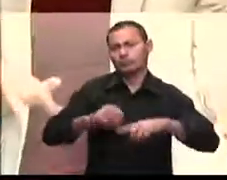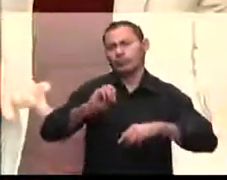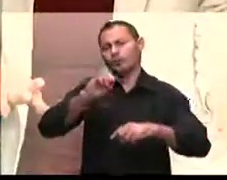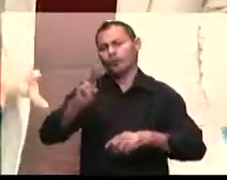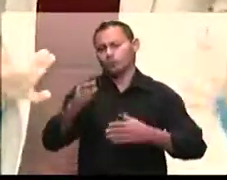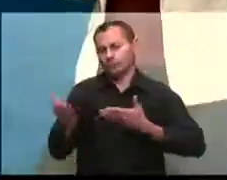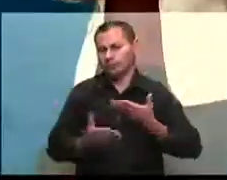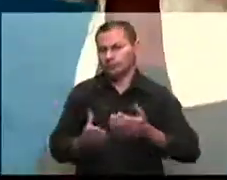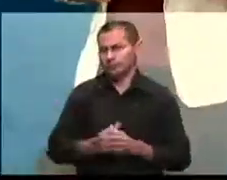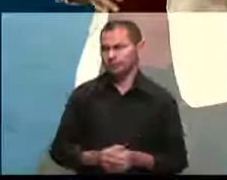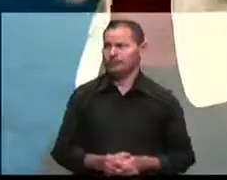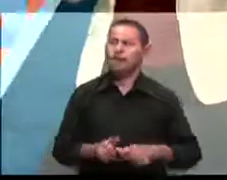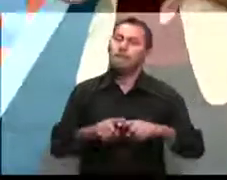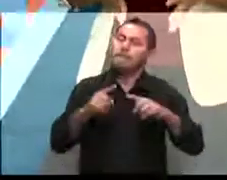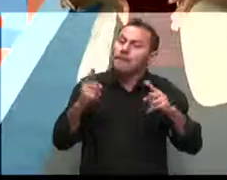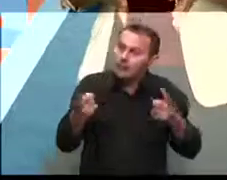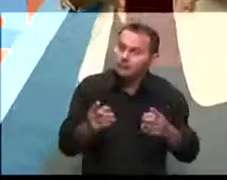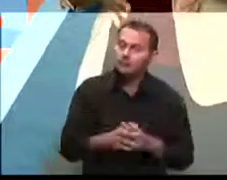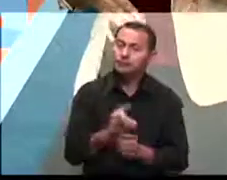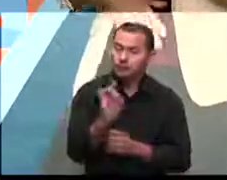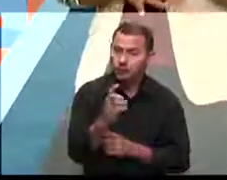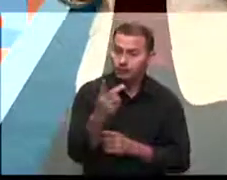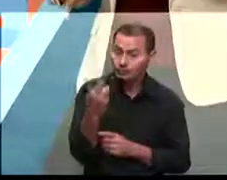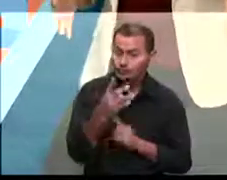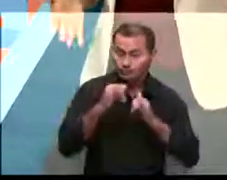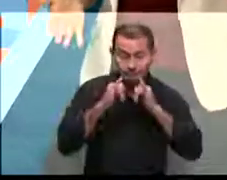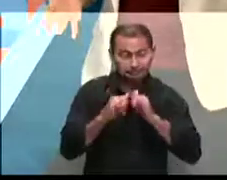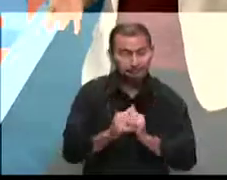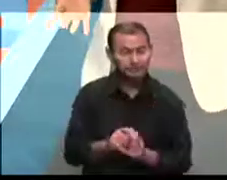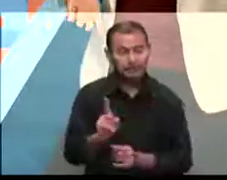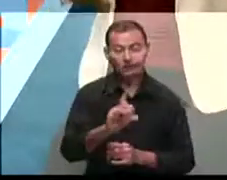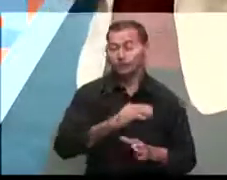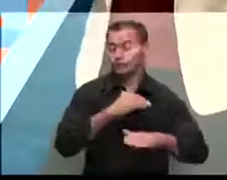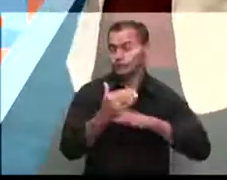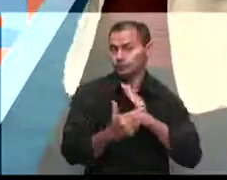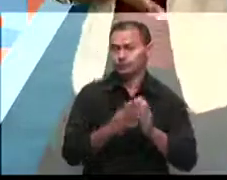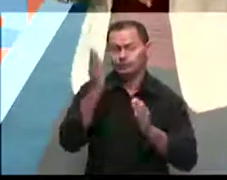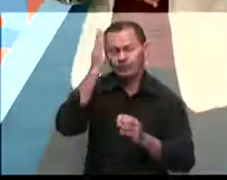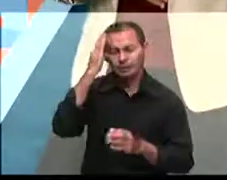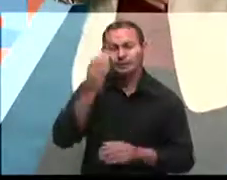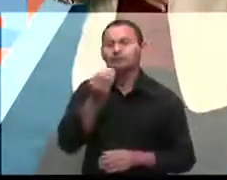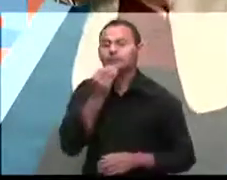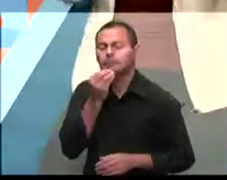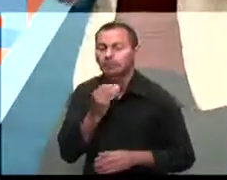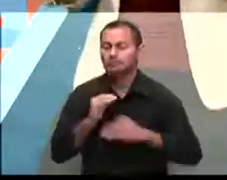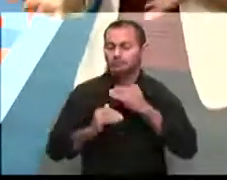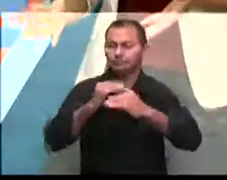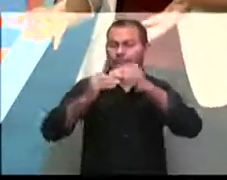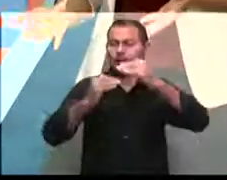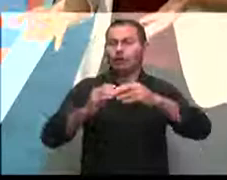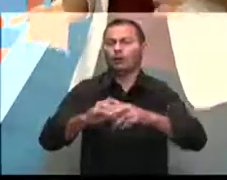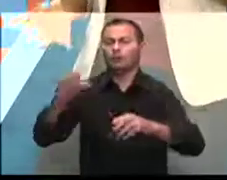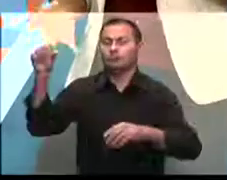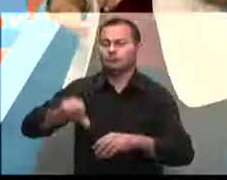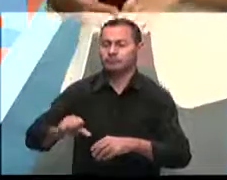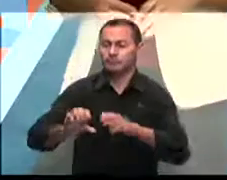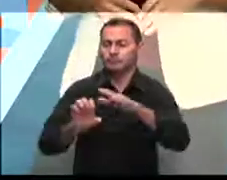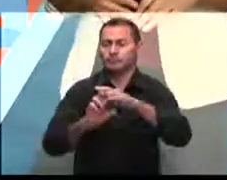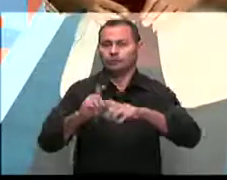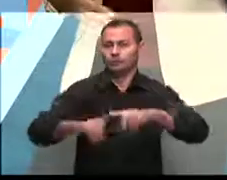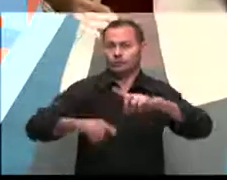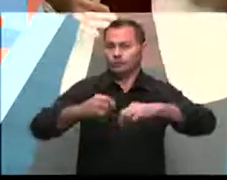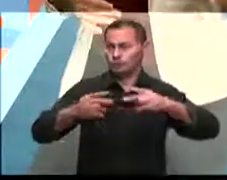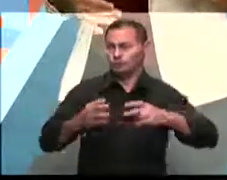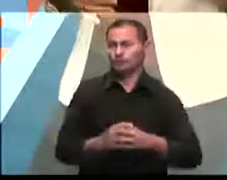ou serviço. No entanto, apenas esses dados não são suficientes para medir as chances de sucesso ou de fracasso de um